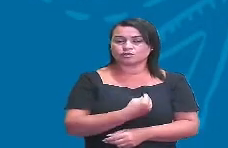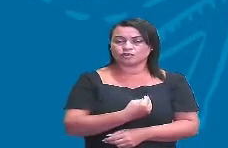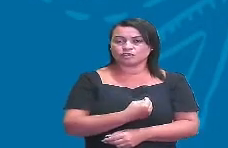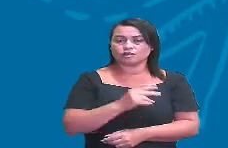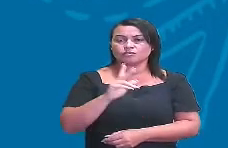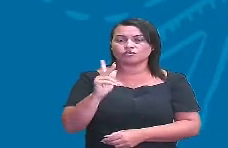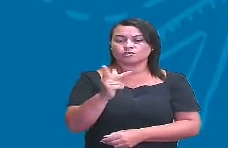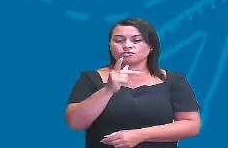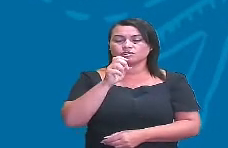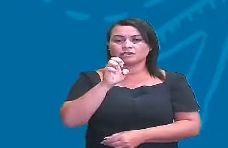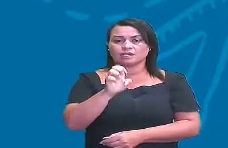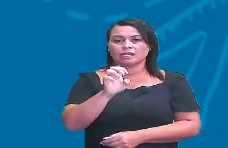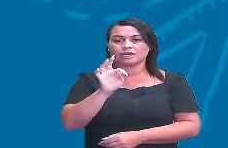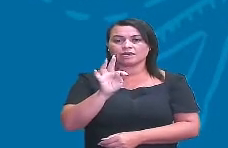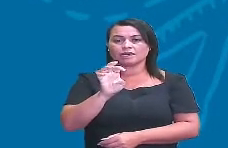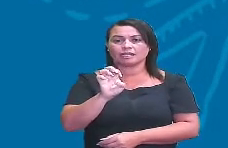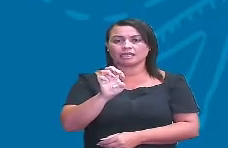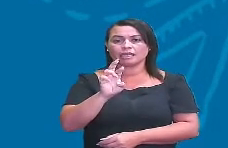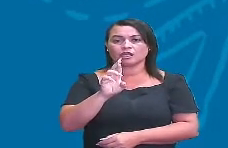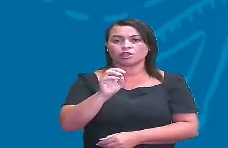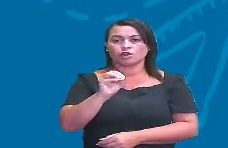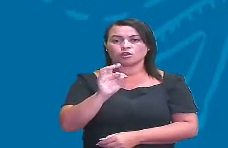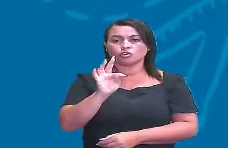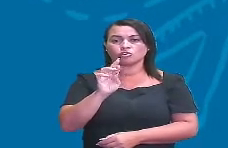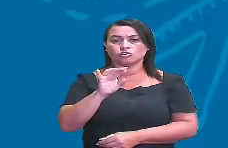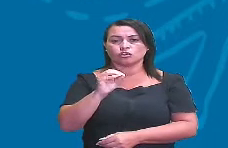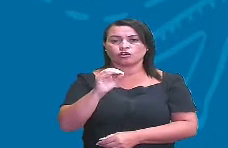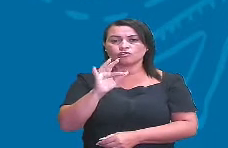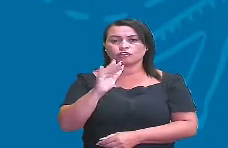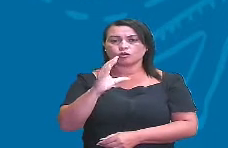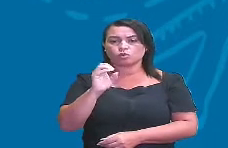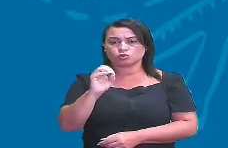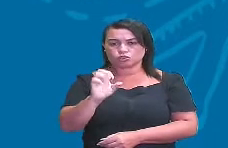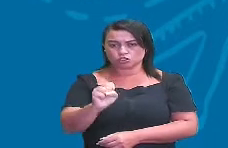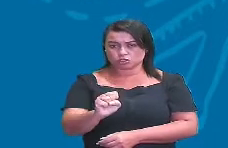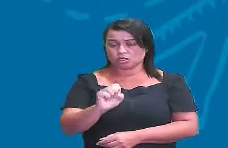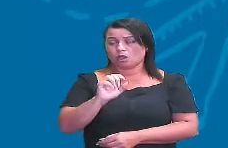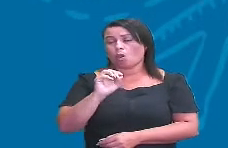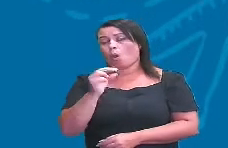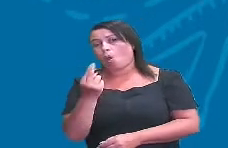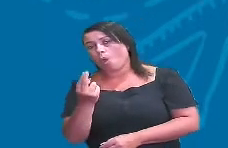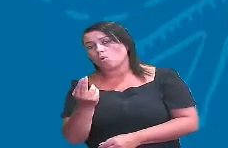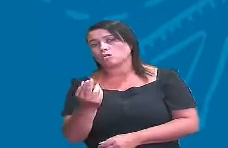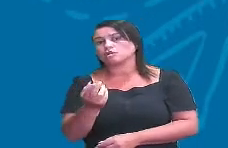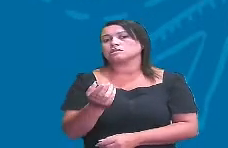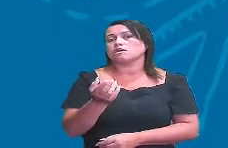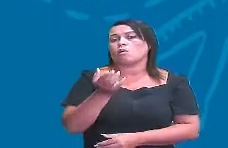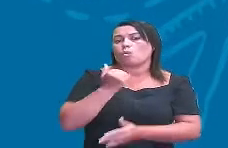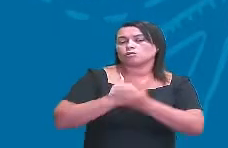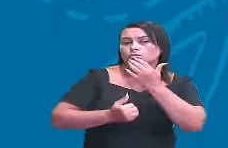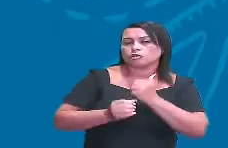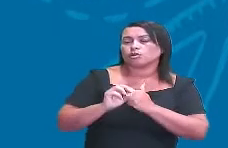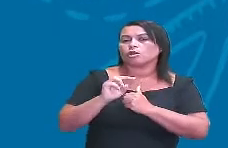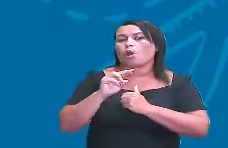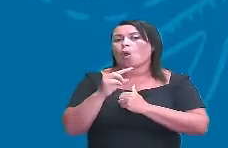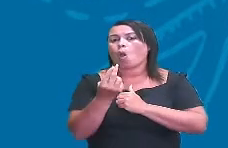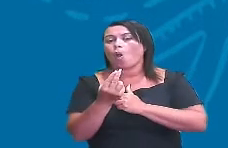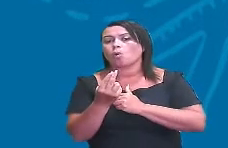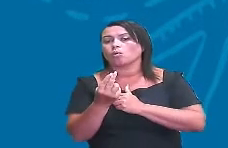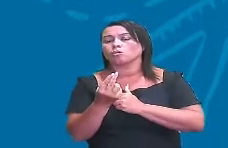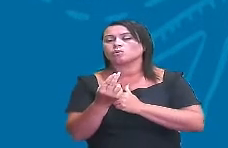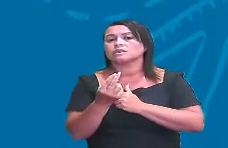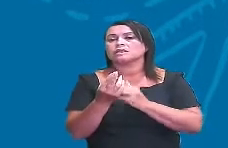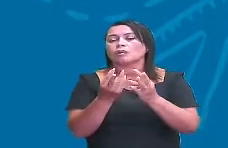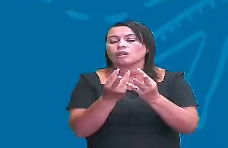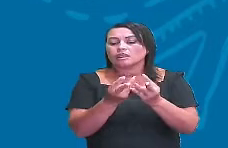ou são consumidores ou são decompositores, tá certo? Afinal, esses organismos